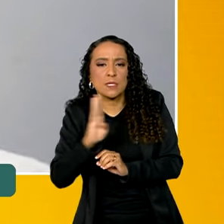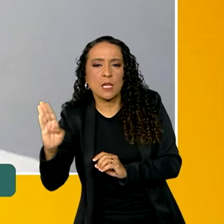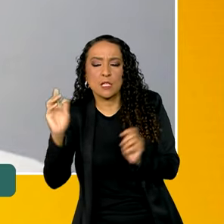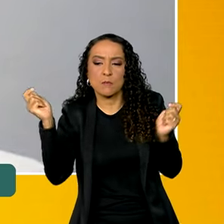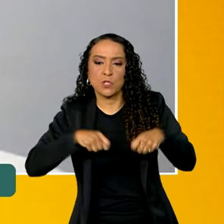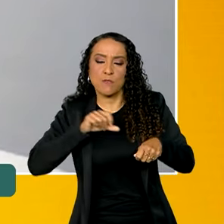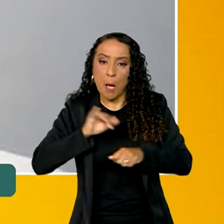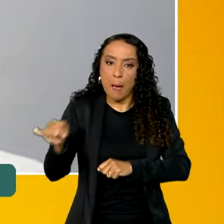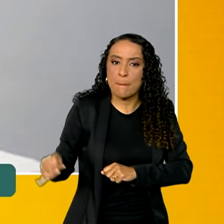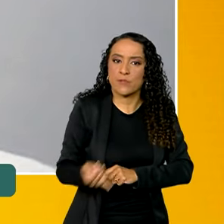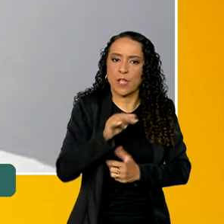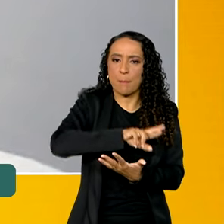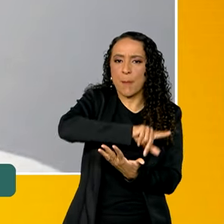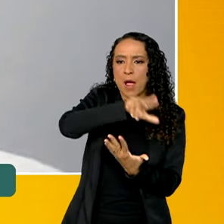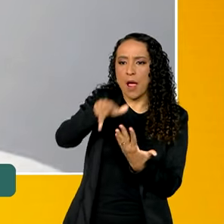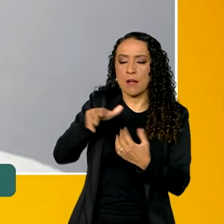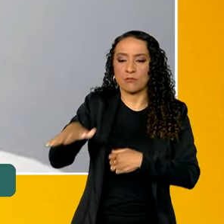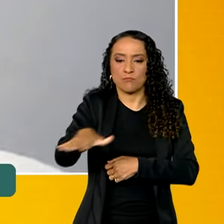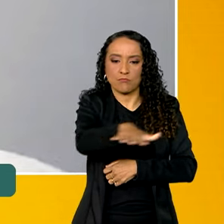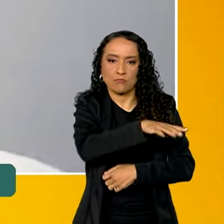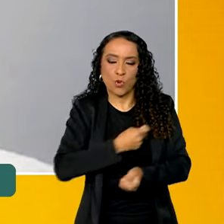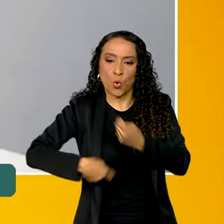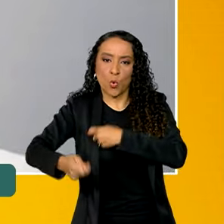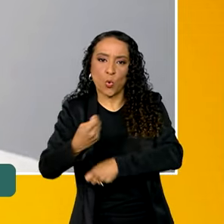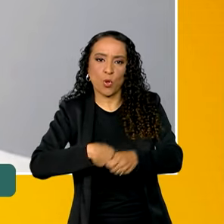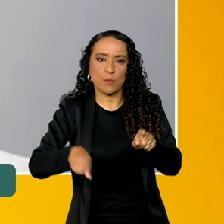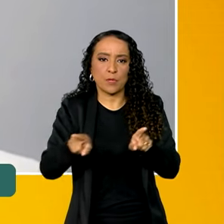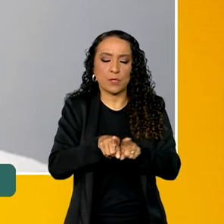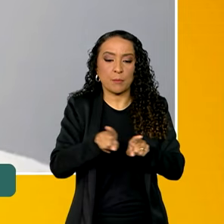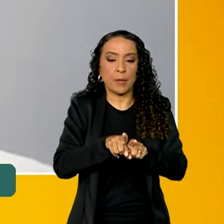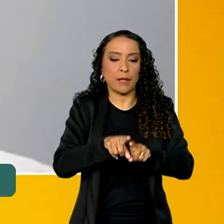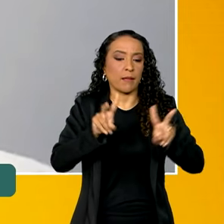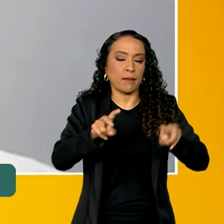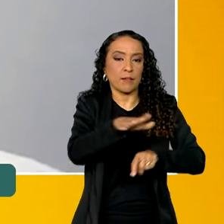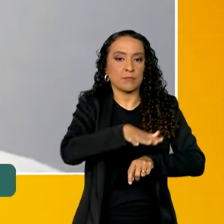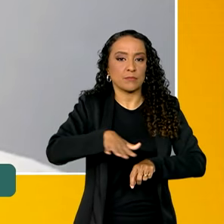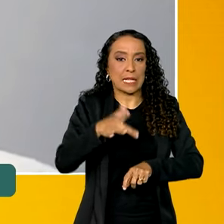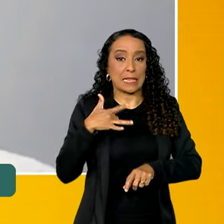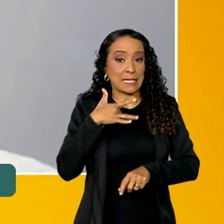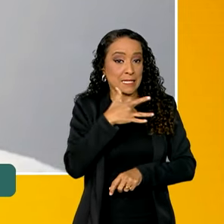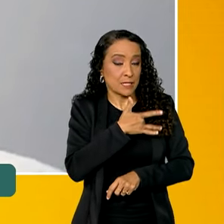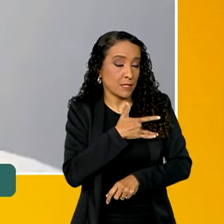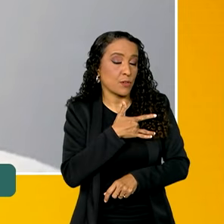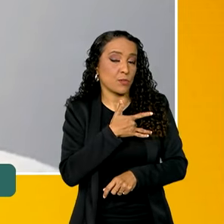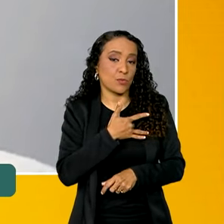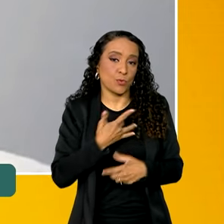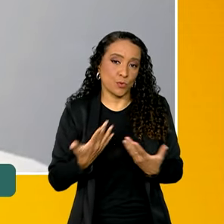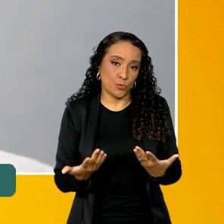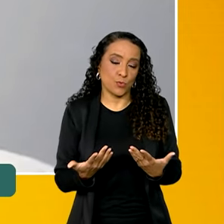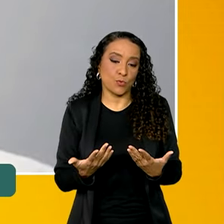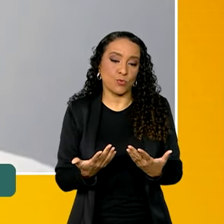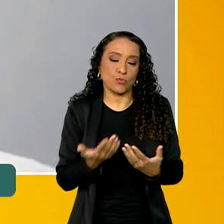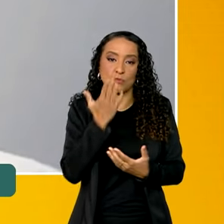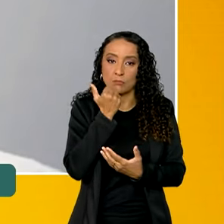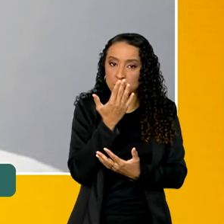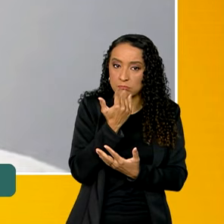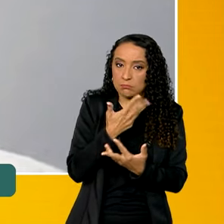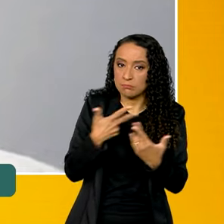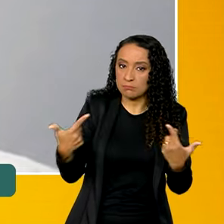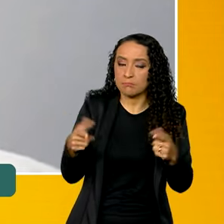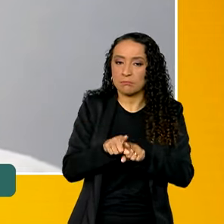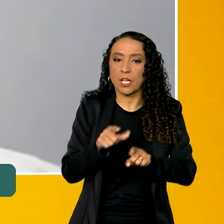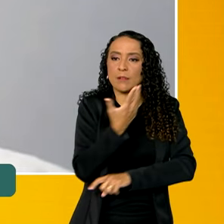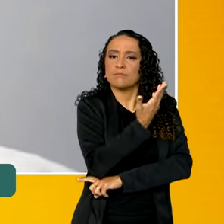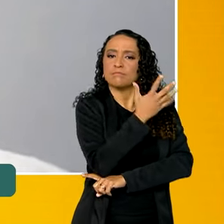ser aproveitados nas diferentes atividades econômicas, entre elas, inclusive, o mercado da saúde, e alimentício. Então, a